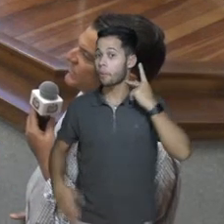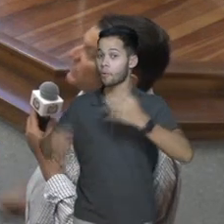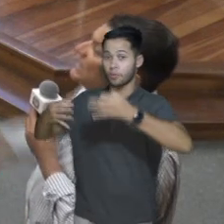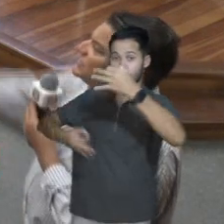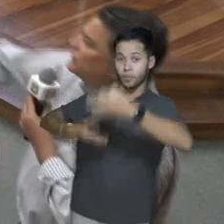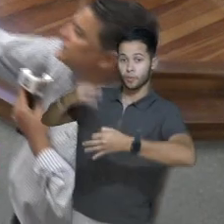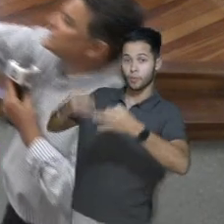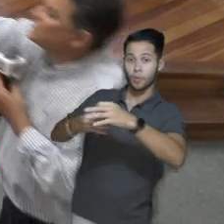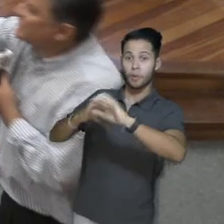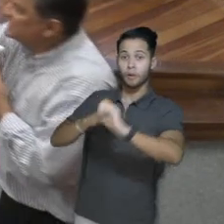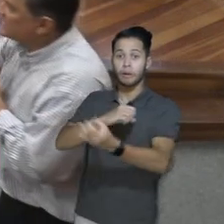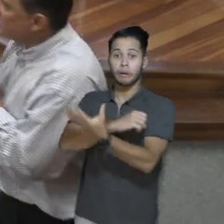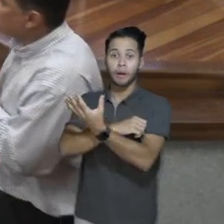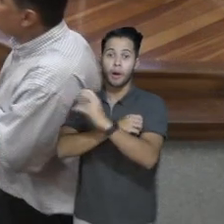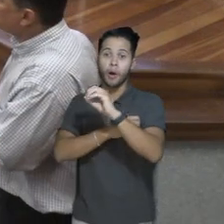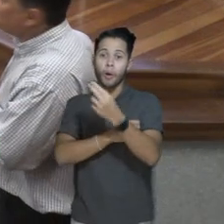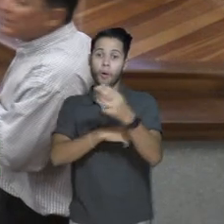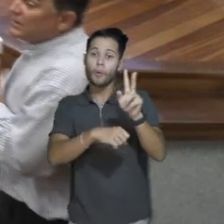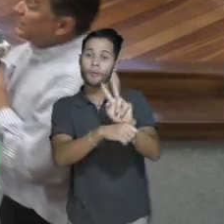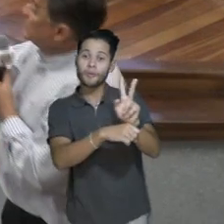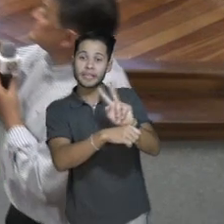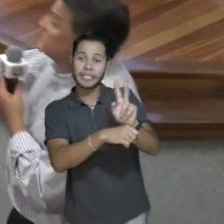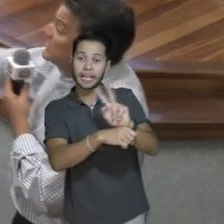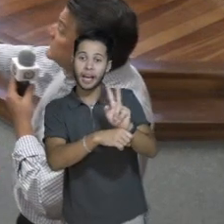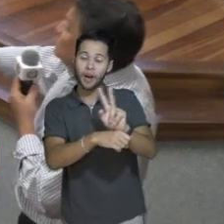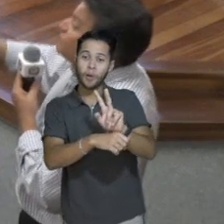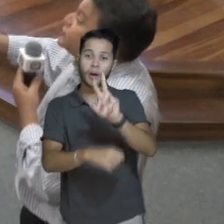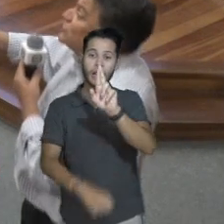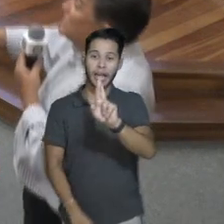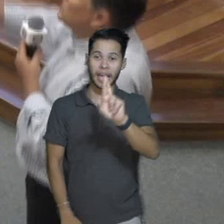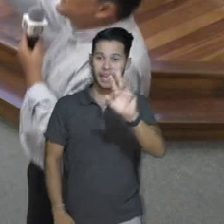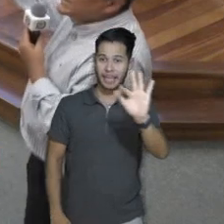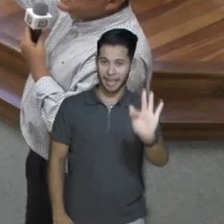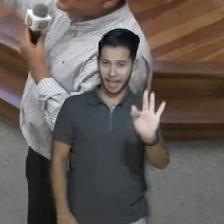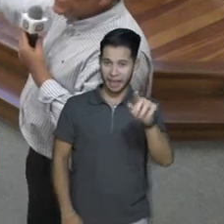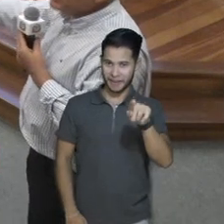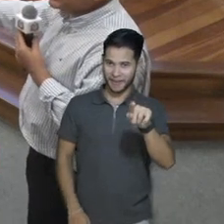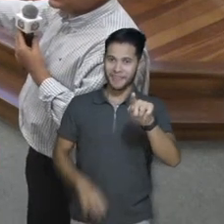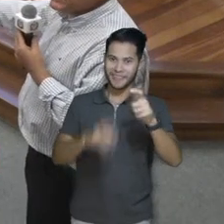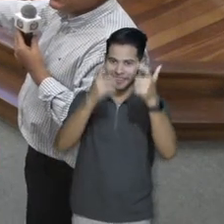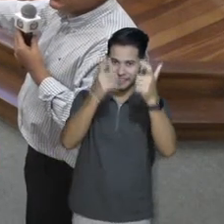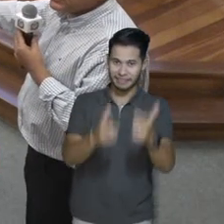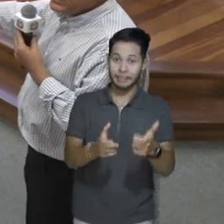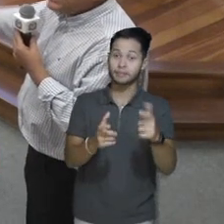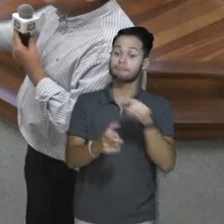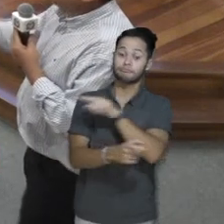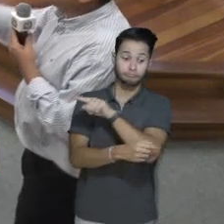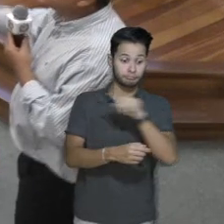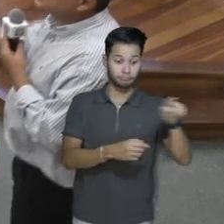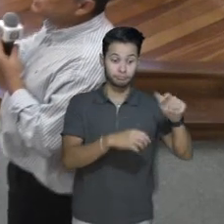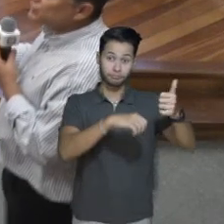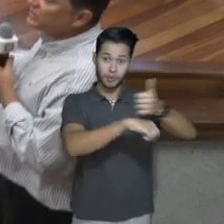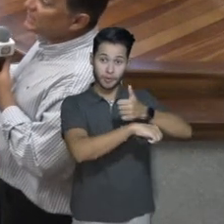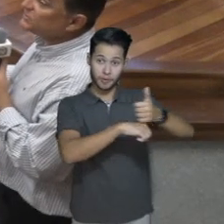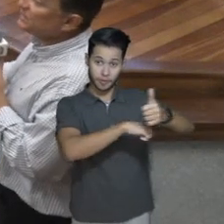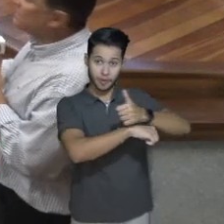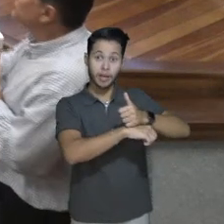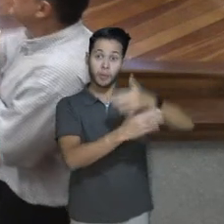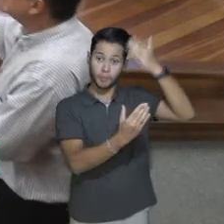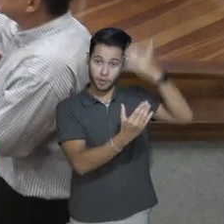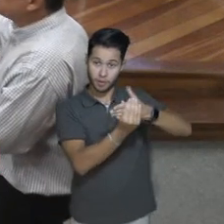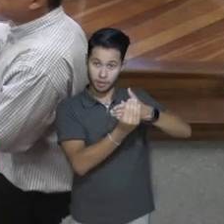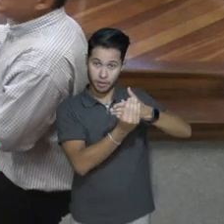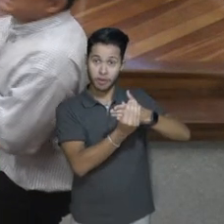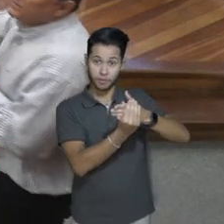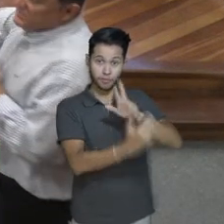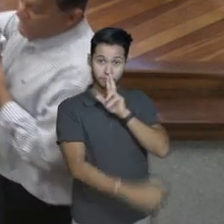corrupção se um fiscal da receita comete esse esse profissional ele vai responder o processo e nós Oxalá Esperamos